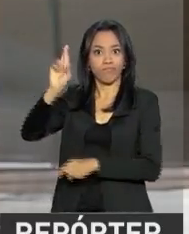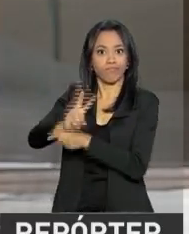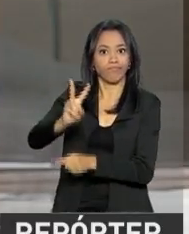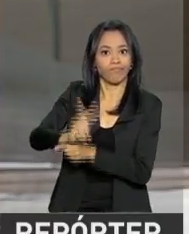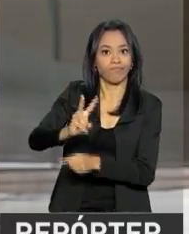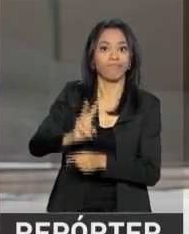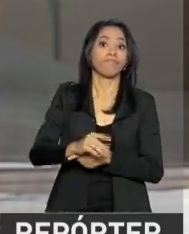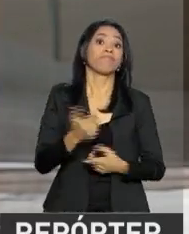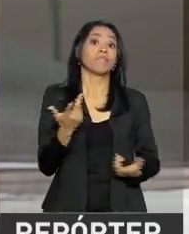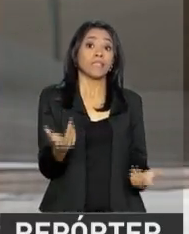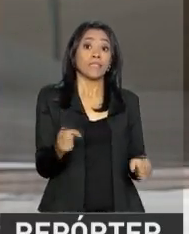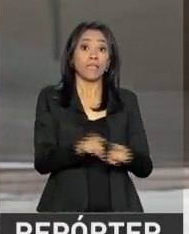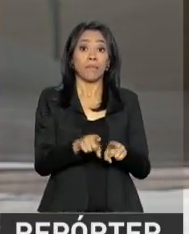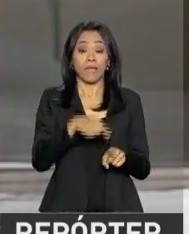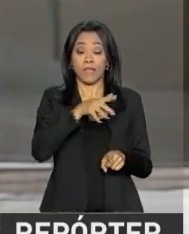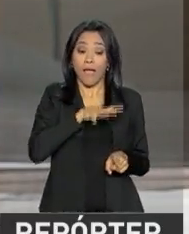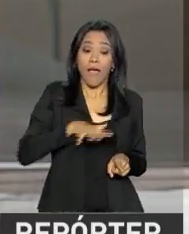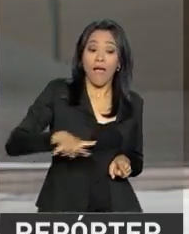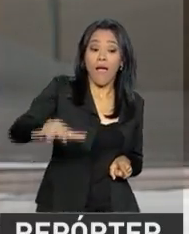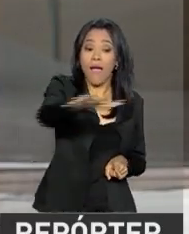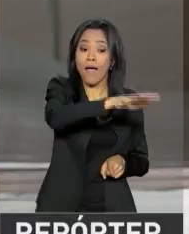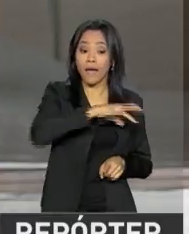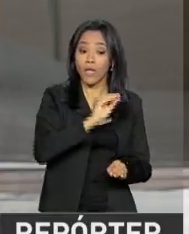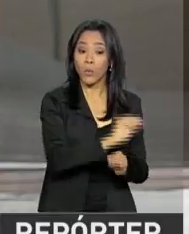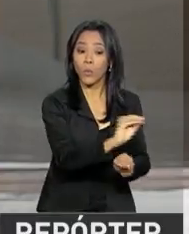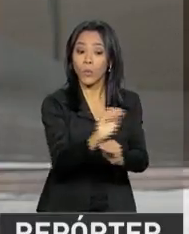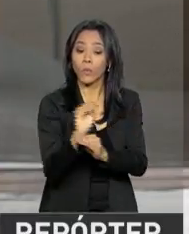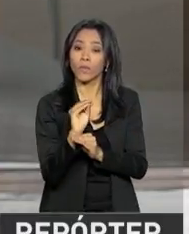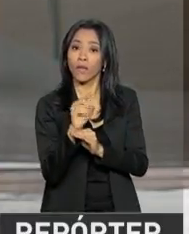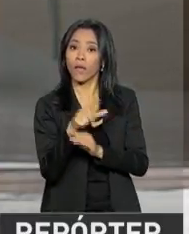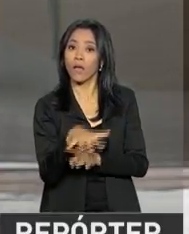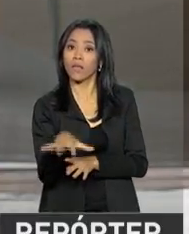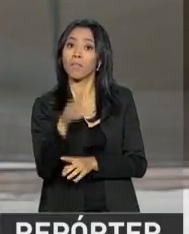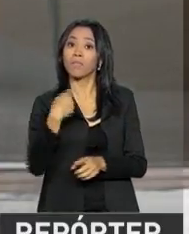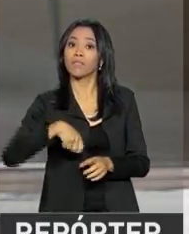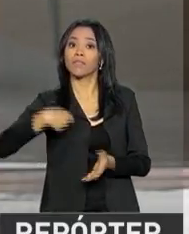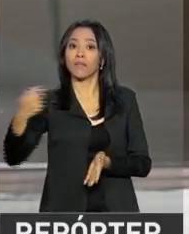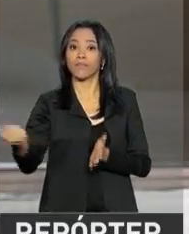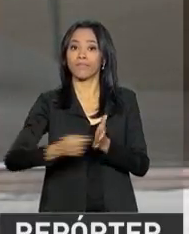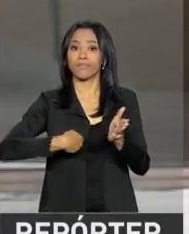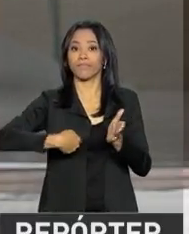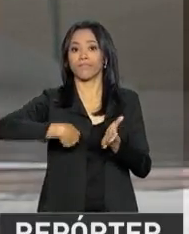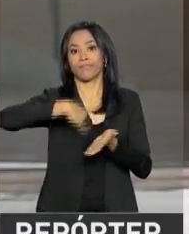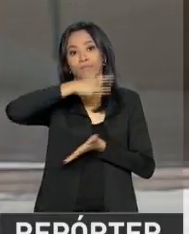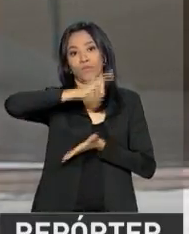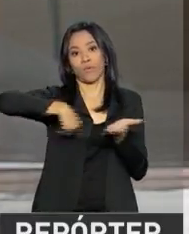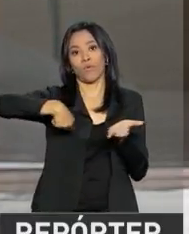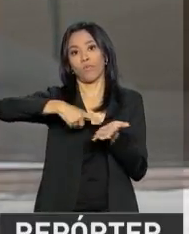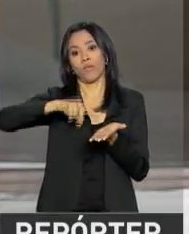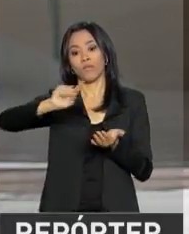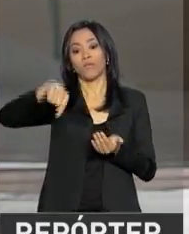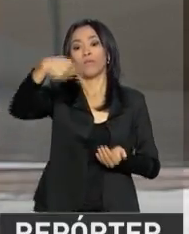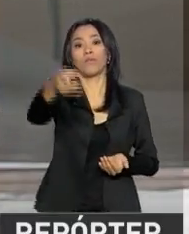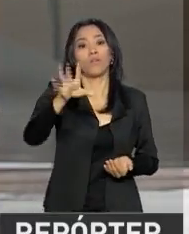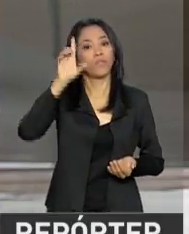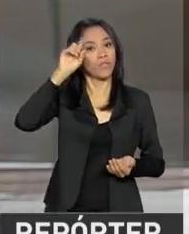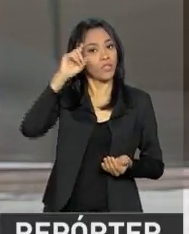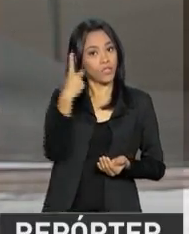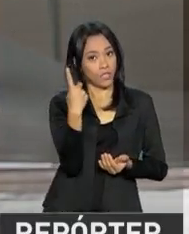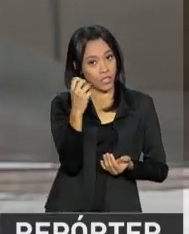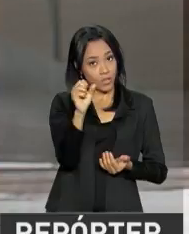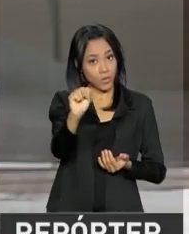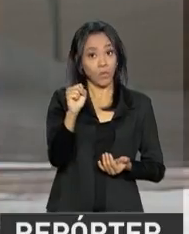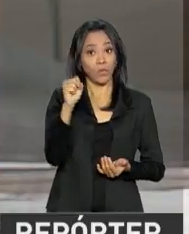das áreas em unidade de conservação deverá ser formalizada no próximo dia 18 durante o